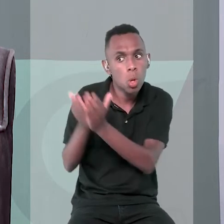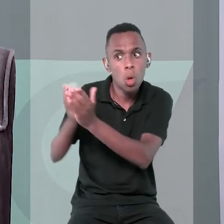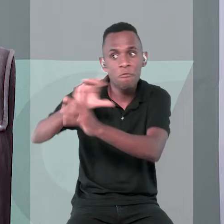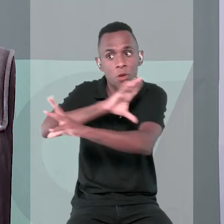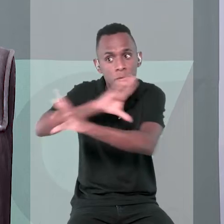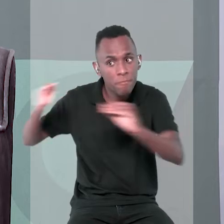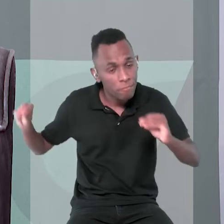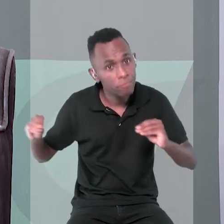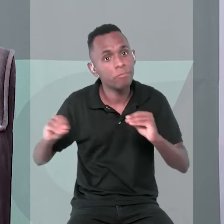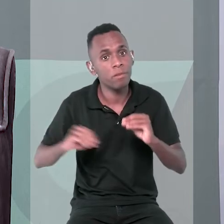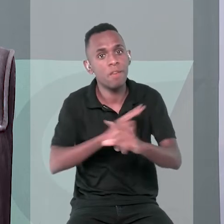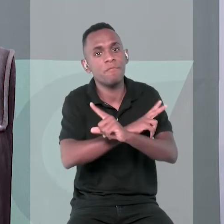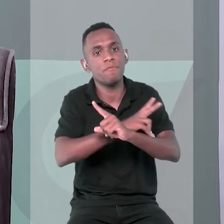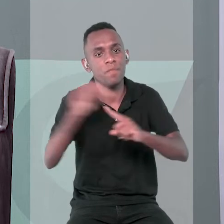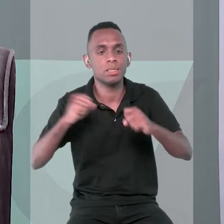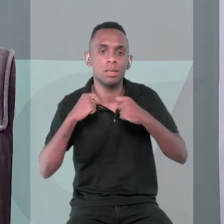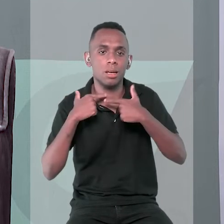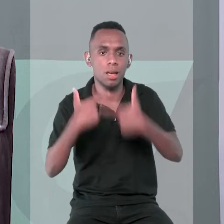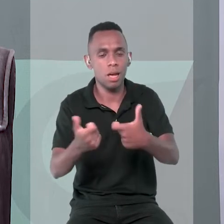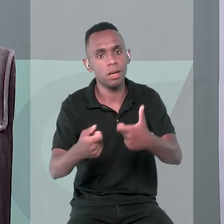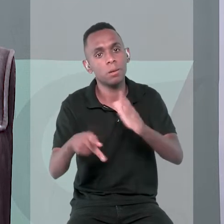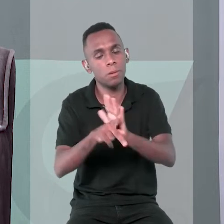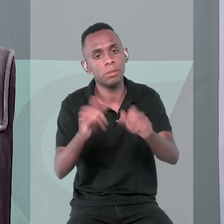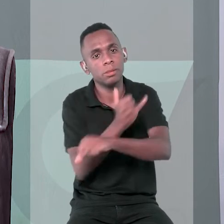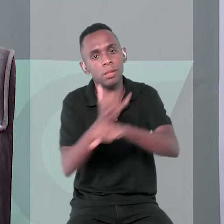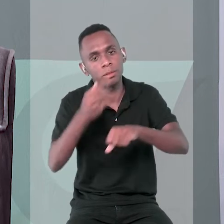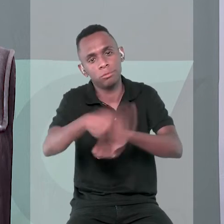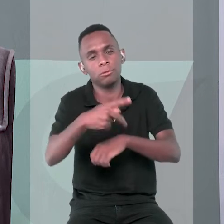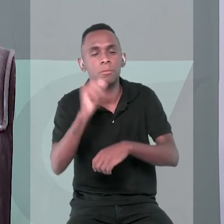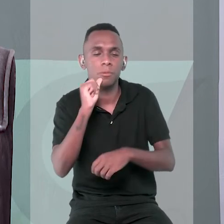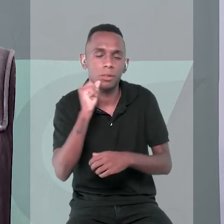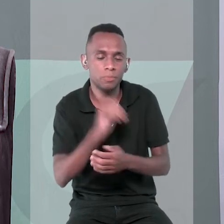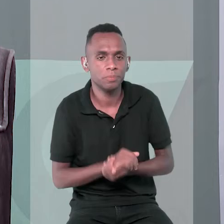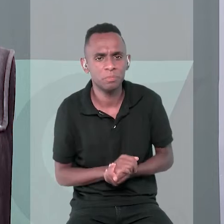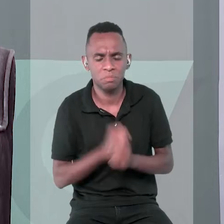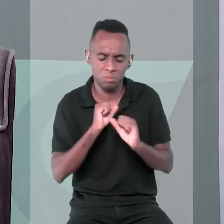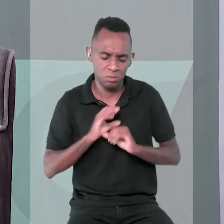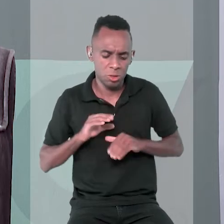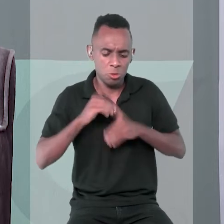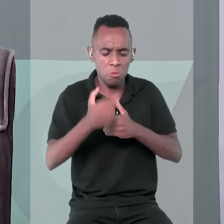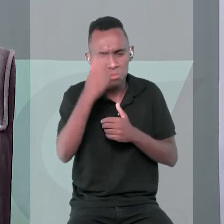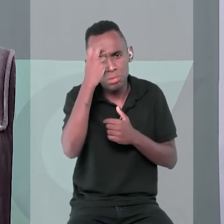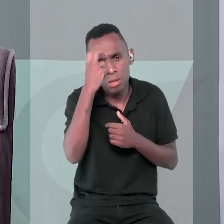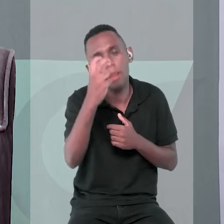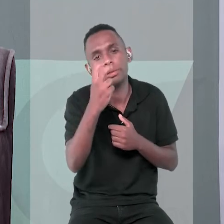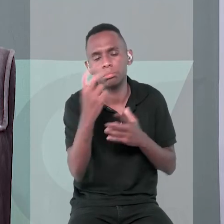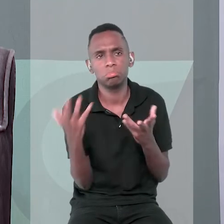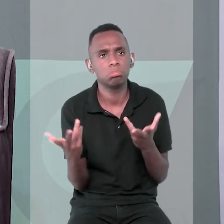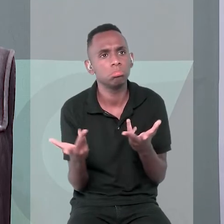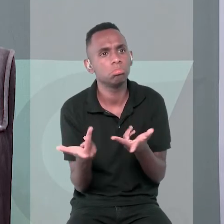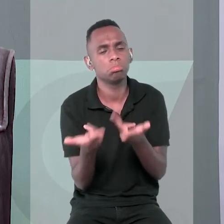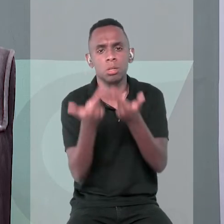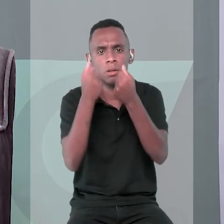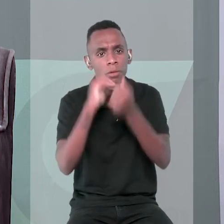Elas venceram essa guerra desse jeito, com astúcia, inteligência. Não é fantástica